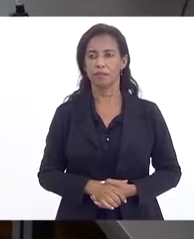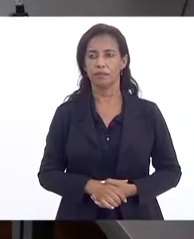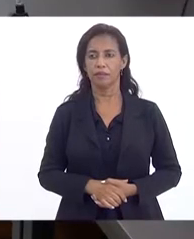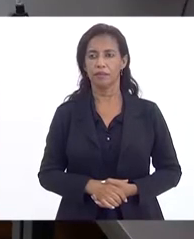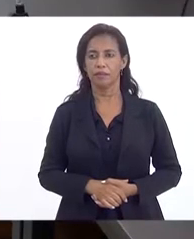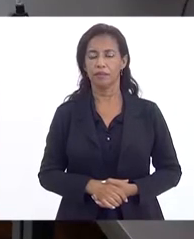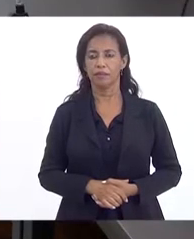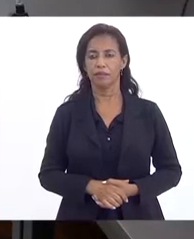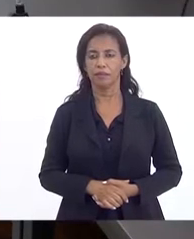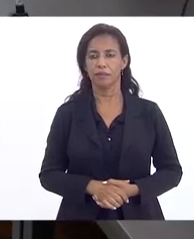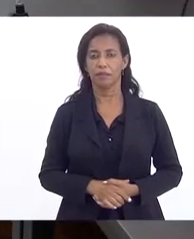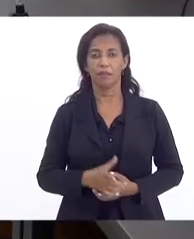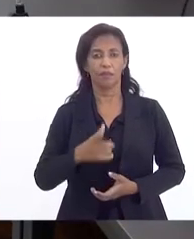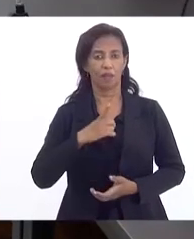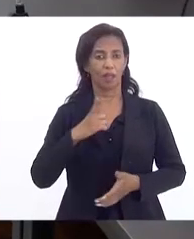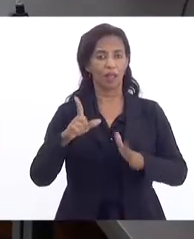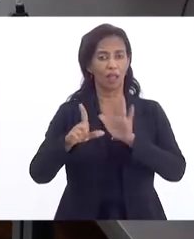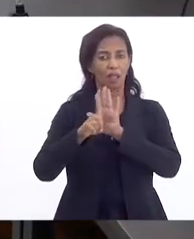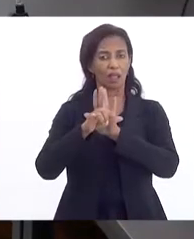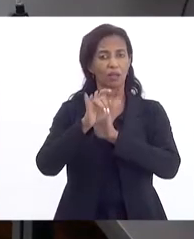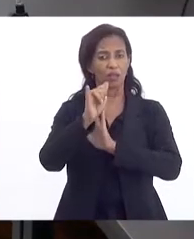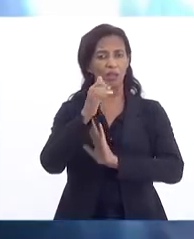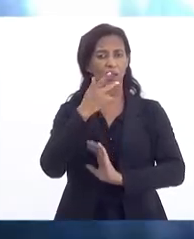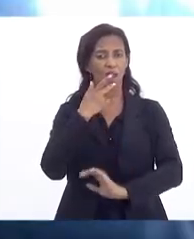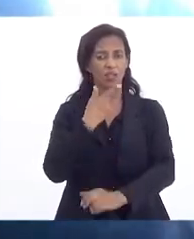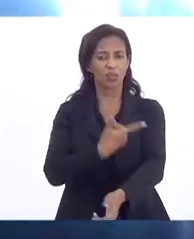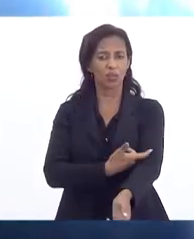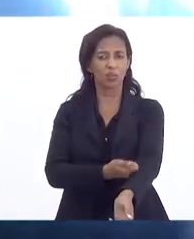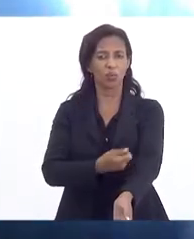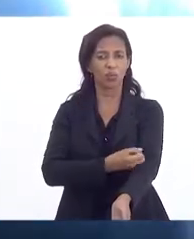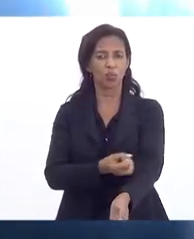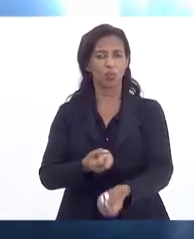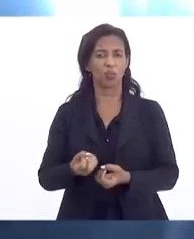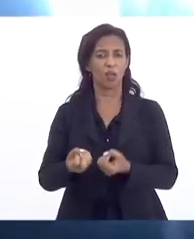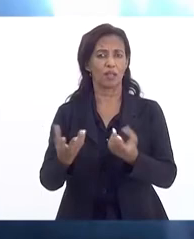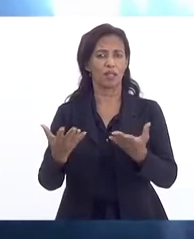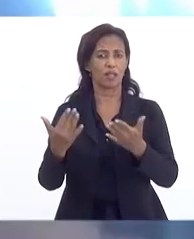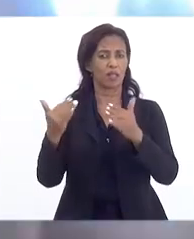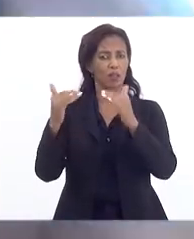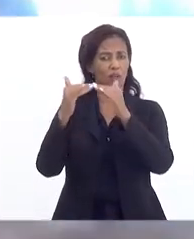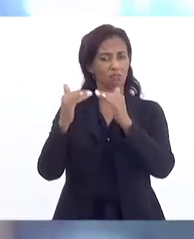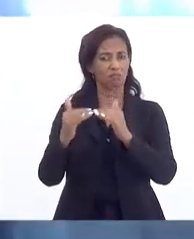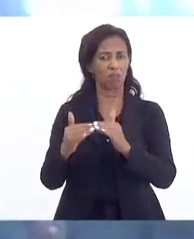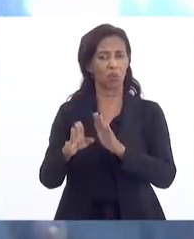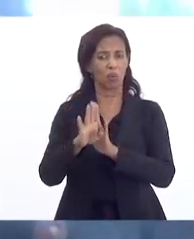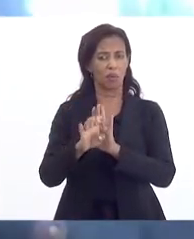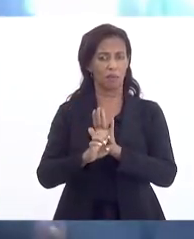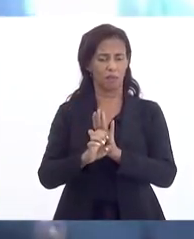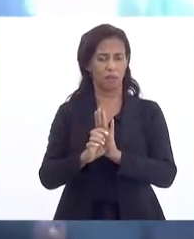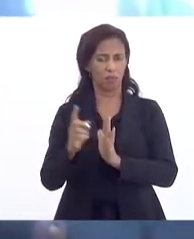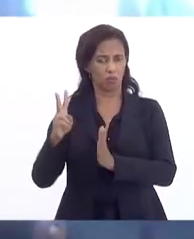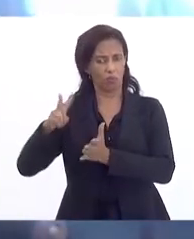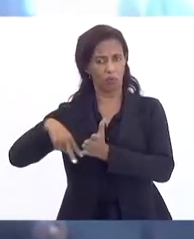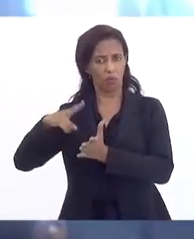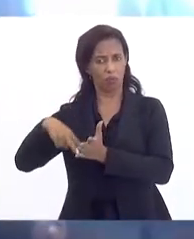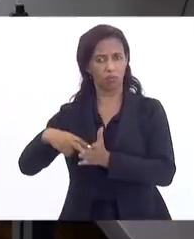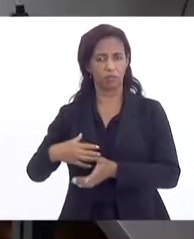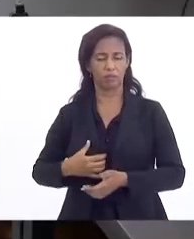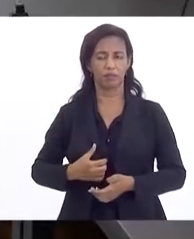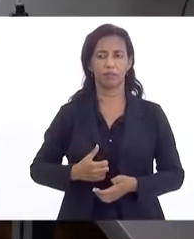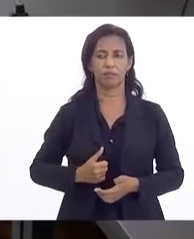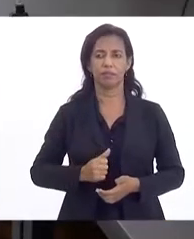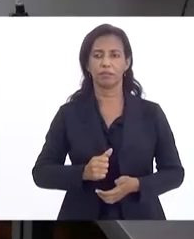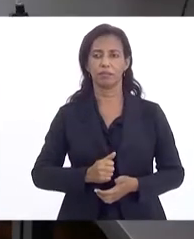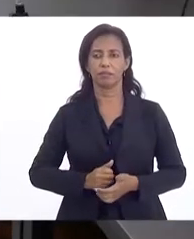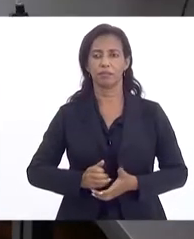Né, que eu tenho uma lei sobre doação de sangue, eu queria só ver quais emendas estão compatíveis com a lei, eu devolvo logo isso.